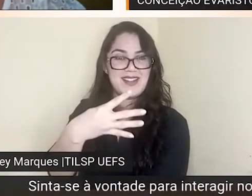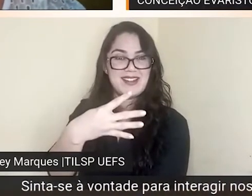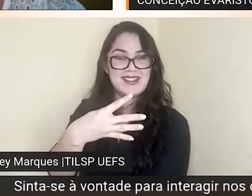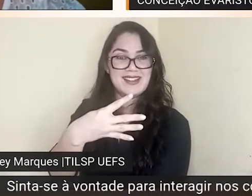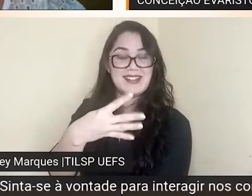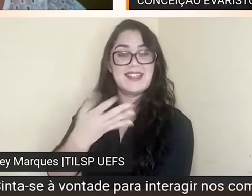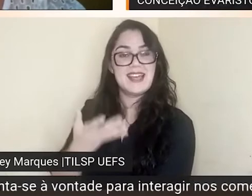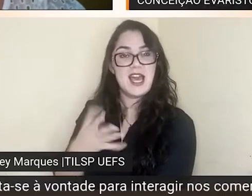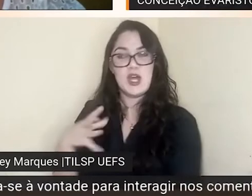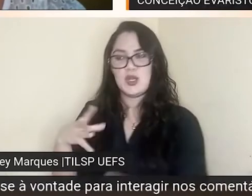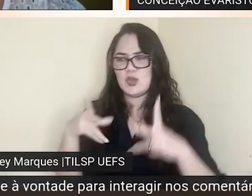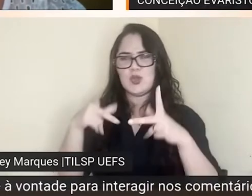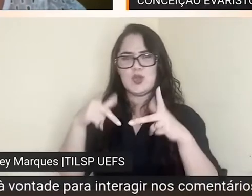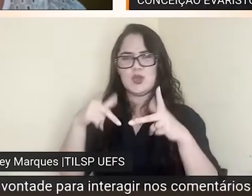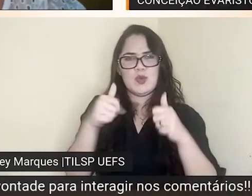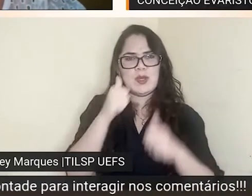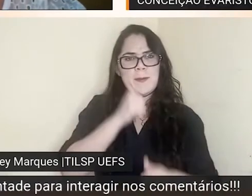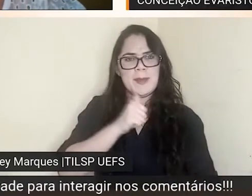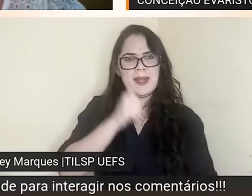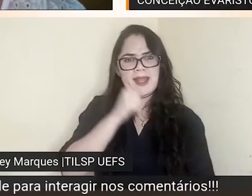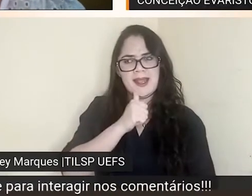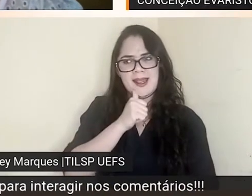que nasceram